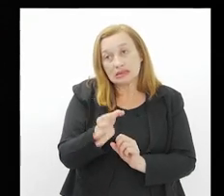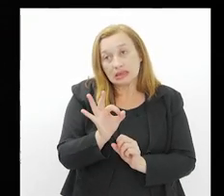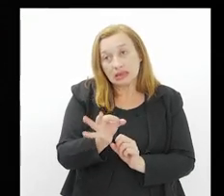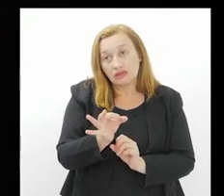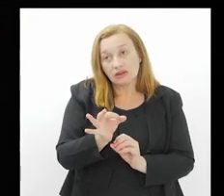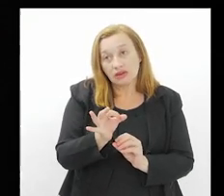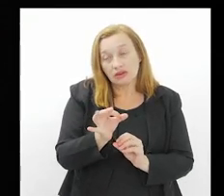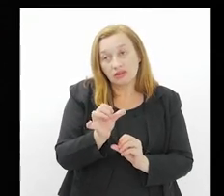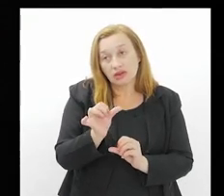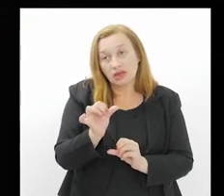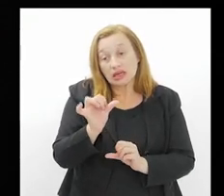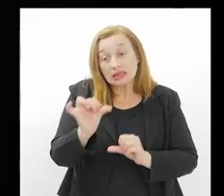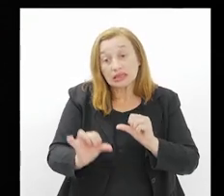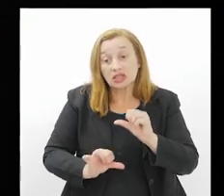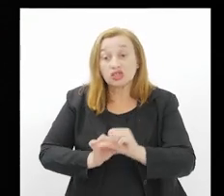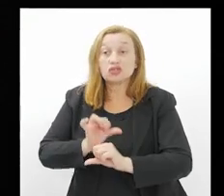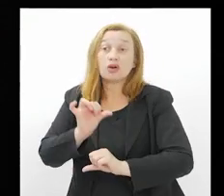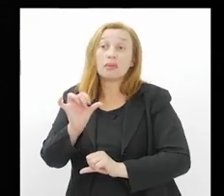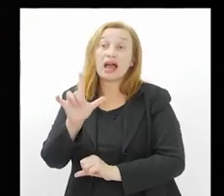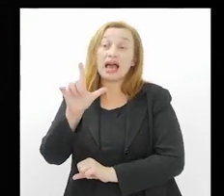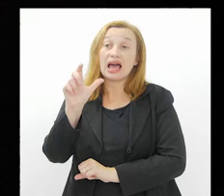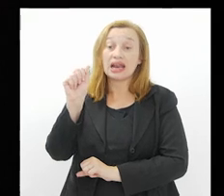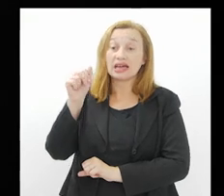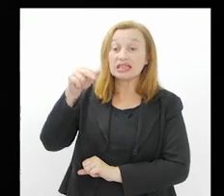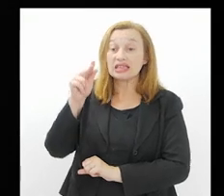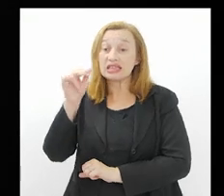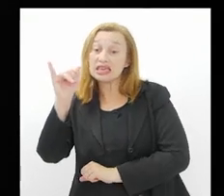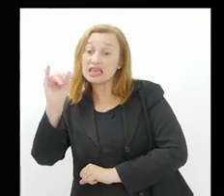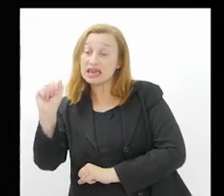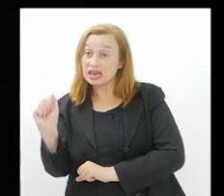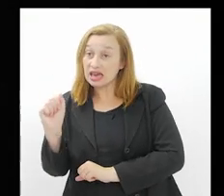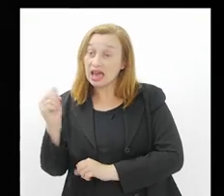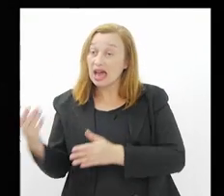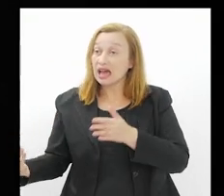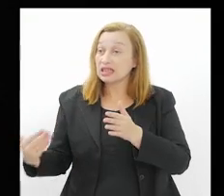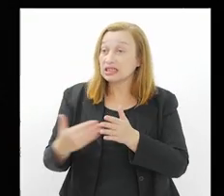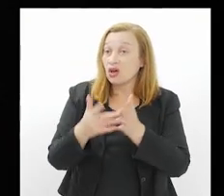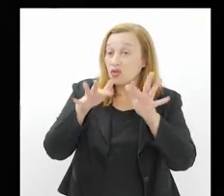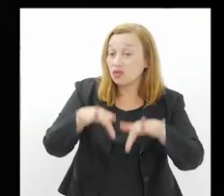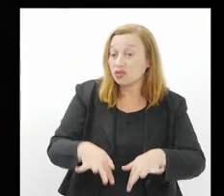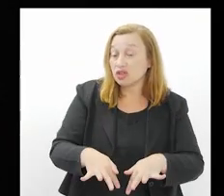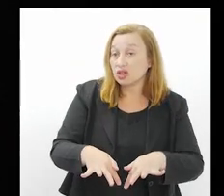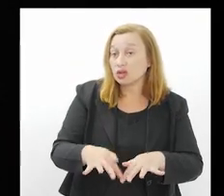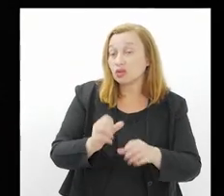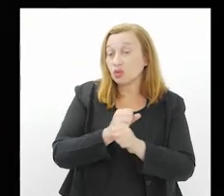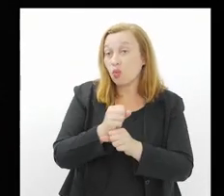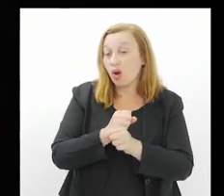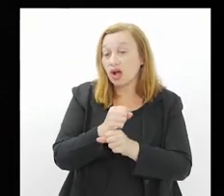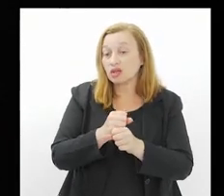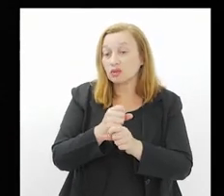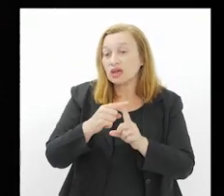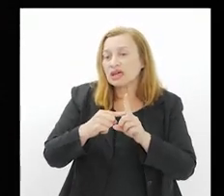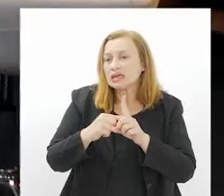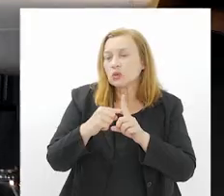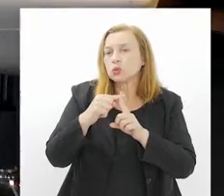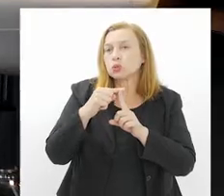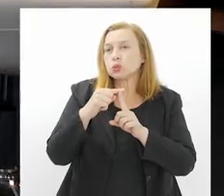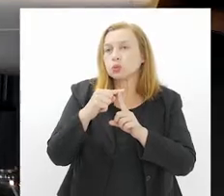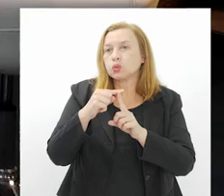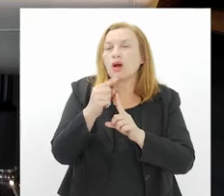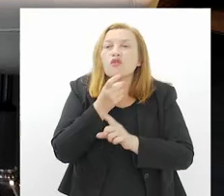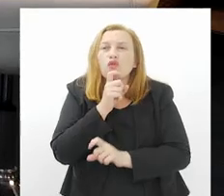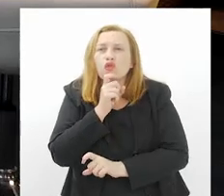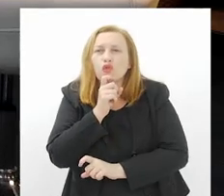se encaminhando para um cenário neutro que provavelmente, muito possivelmente, irá se transformar numa laninha até o final do ano. A laninha